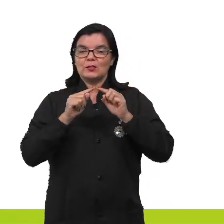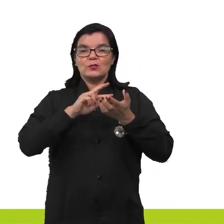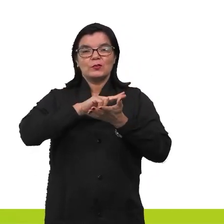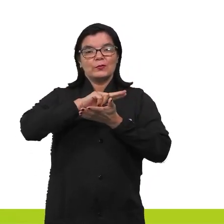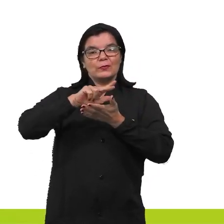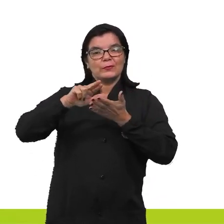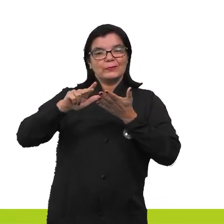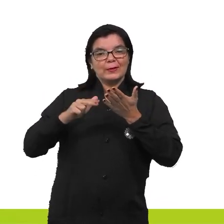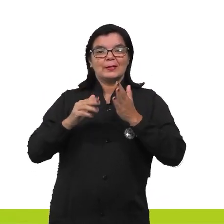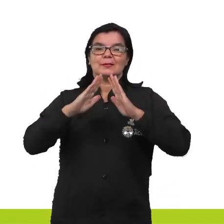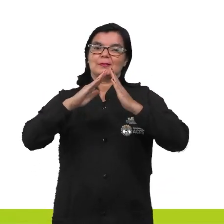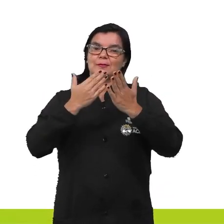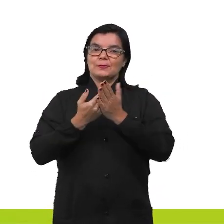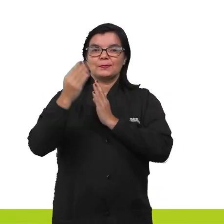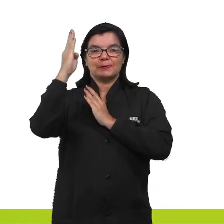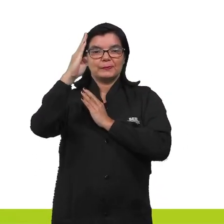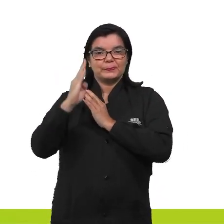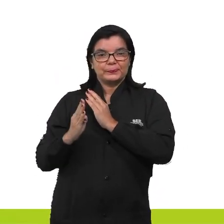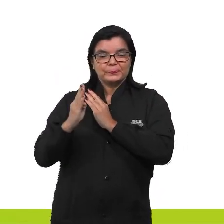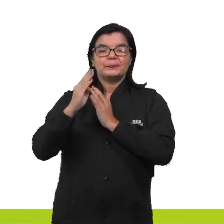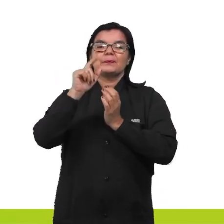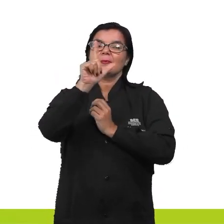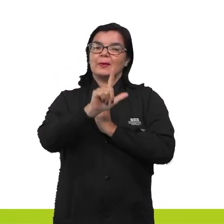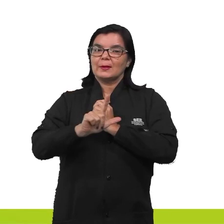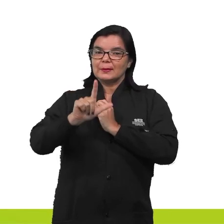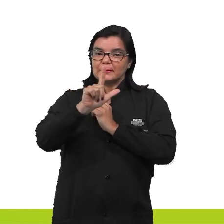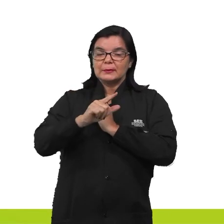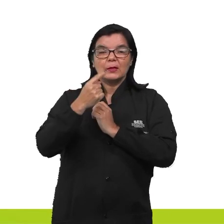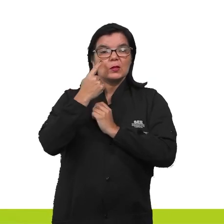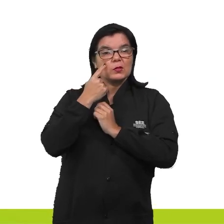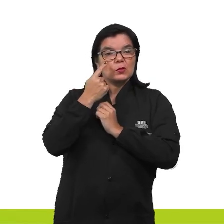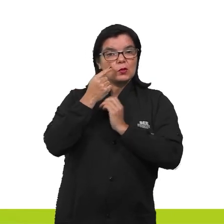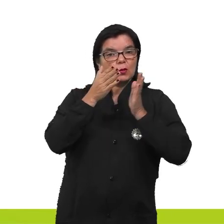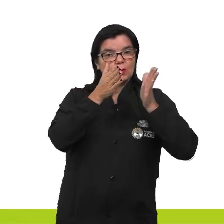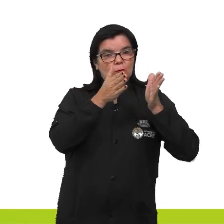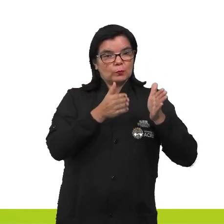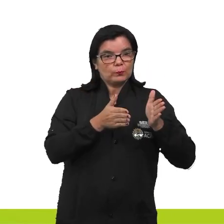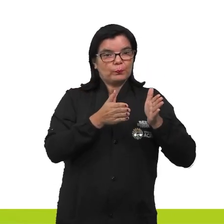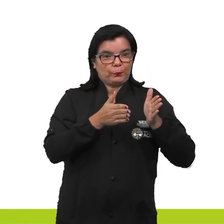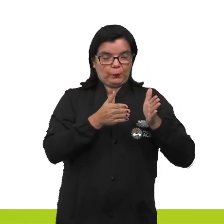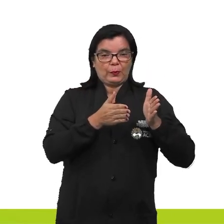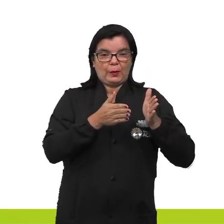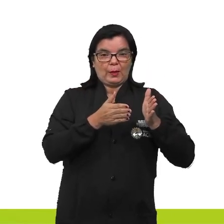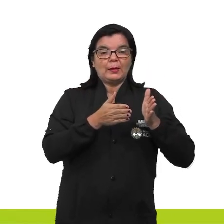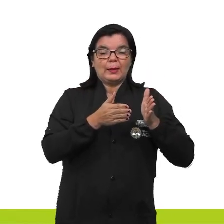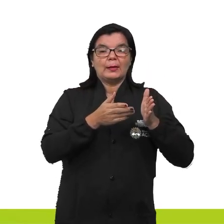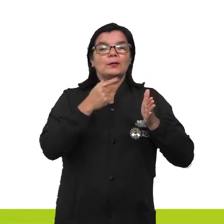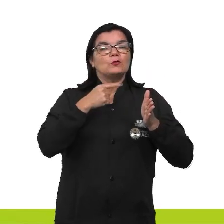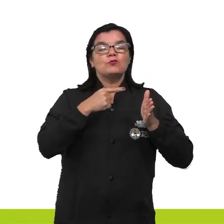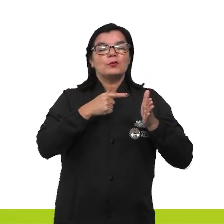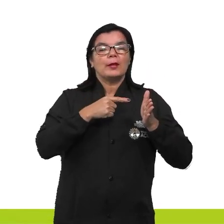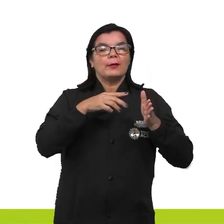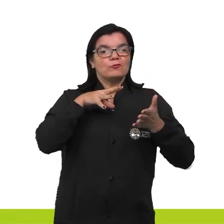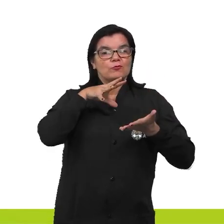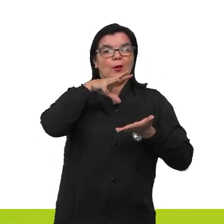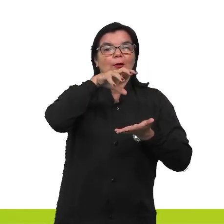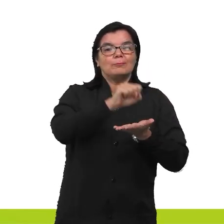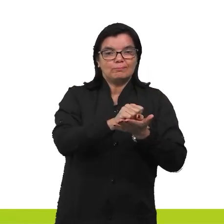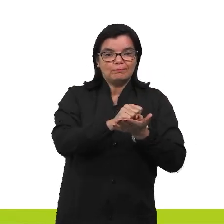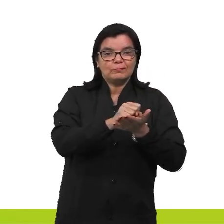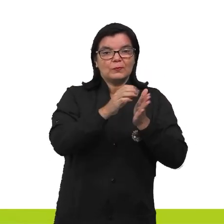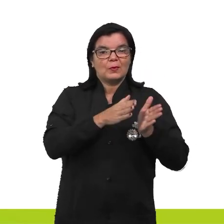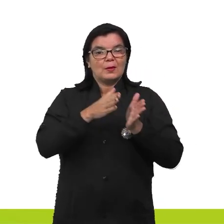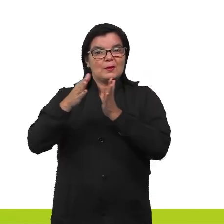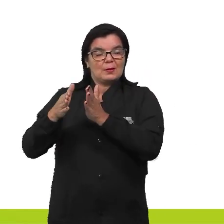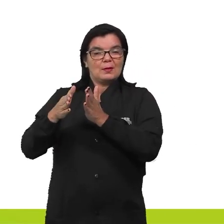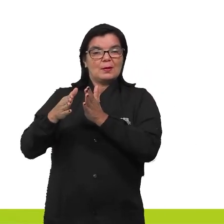literárias brasileiras. Então, observa que ele está dividido aí em era colonial e era nacional.